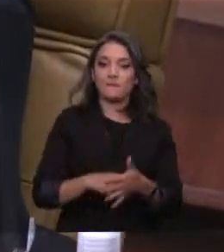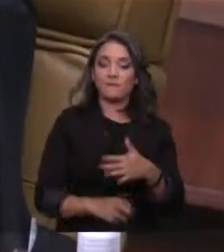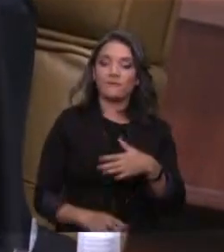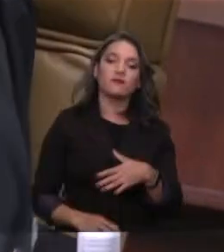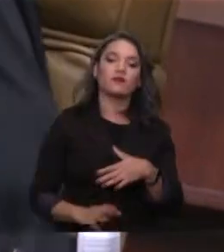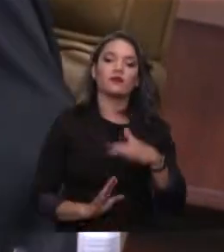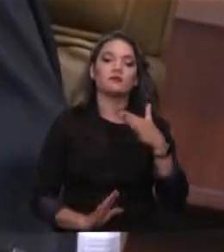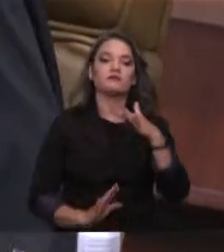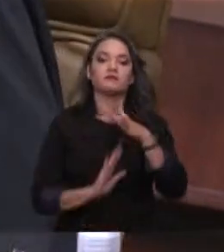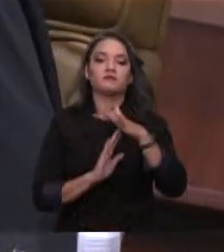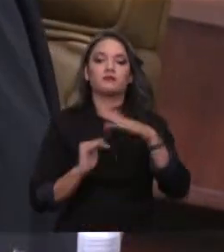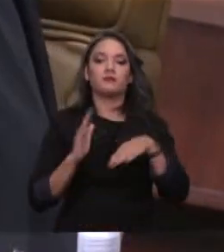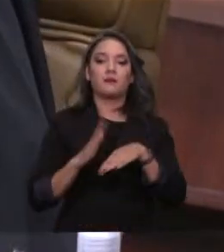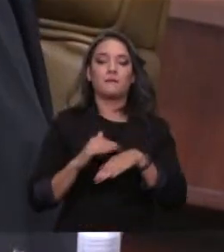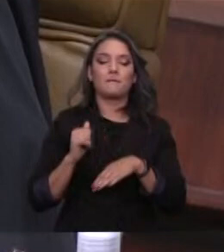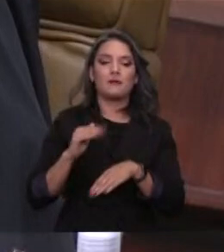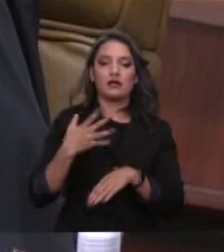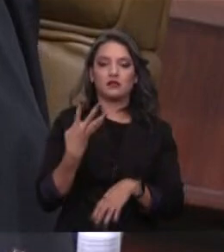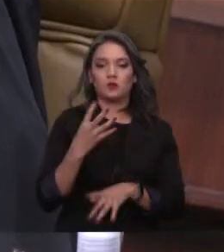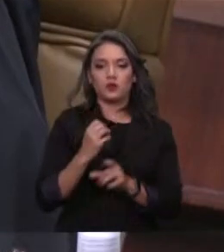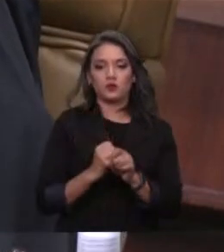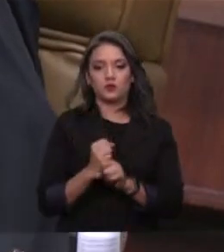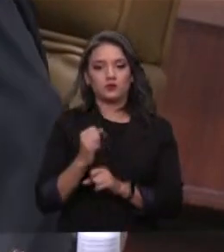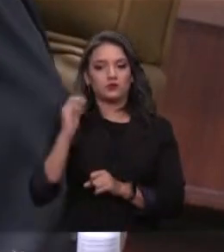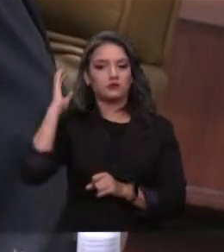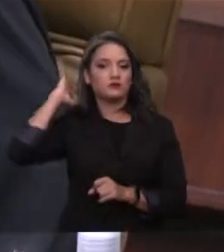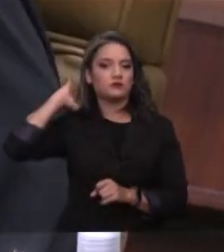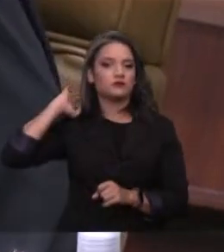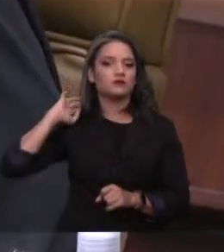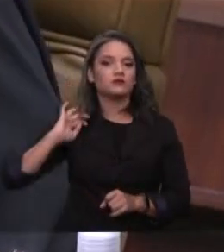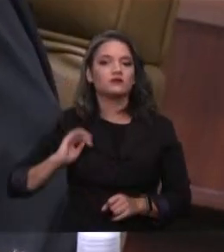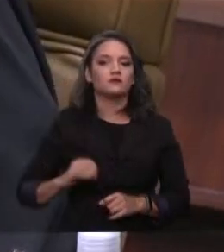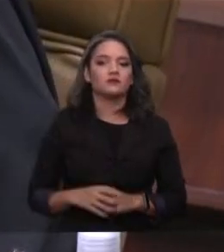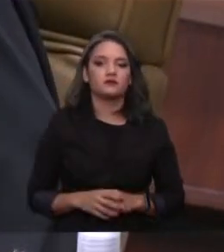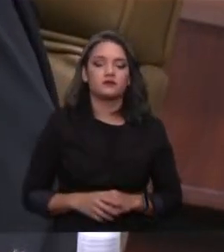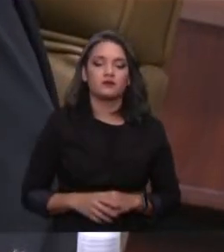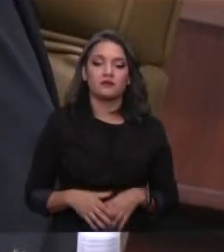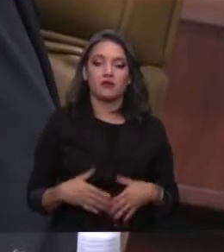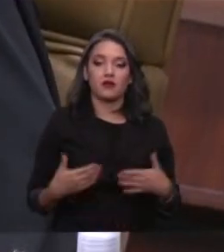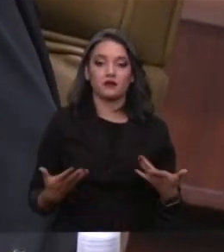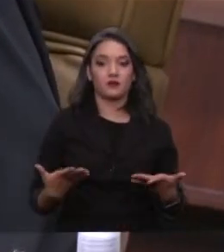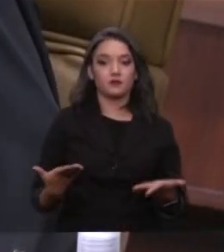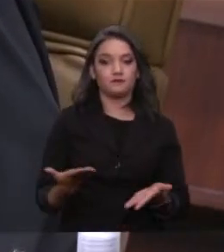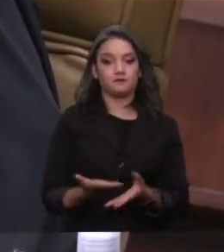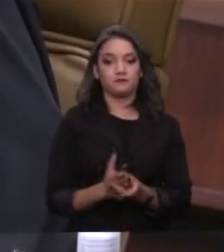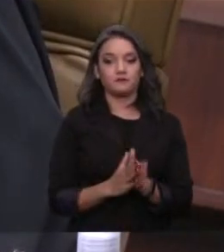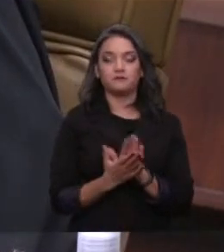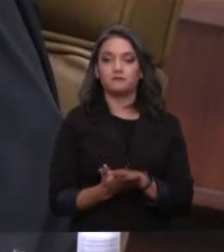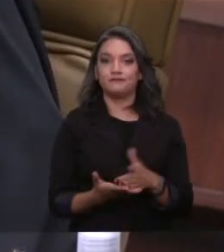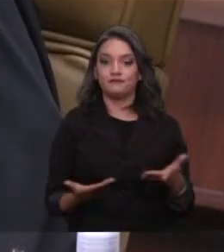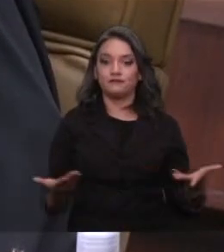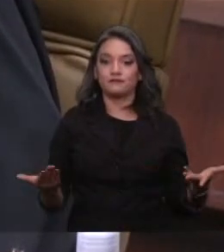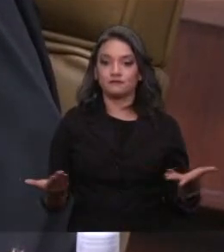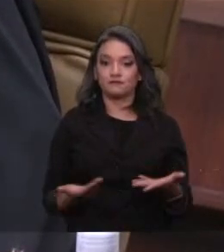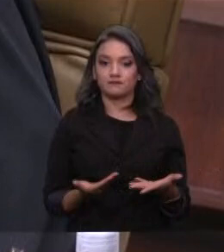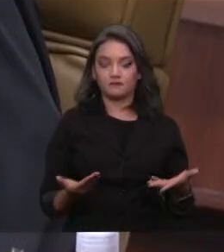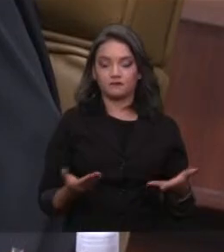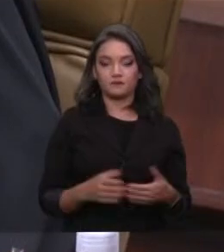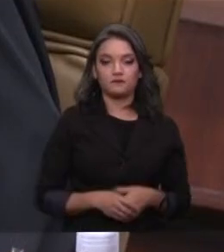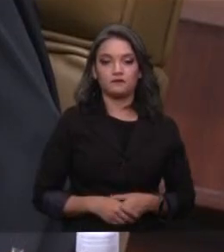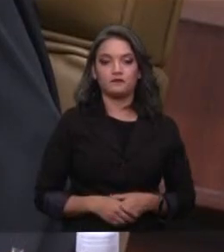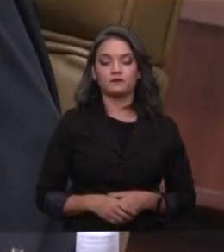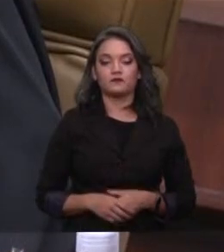sejam superiores a 4 anos. No presente caso, a